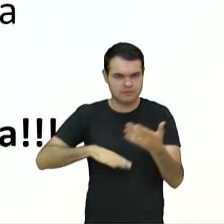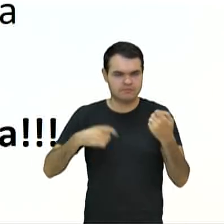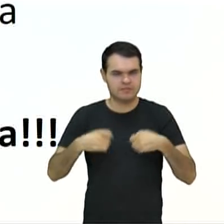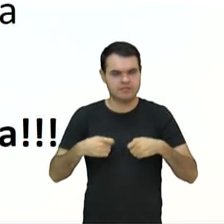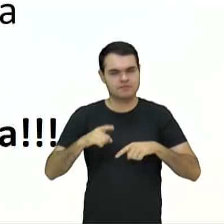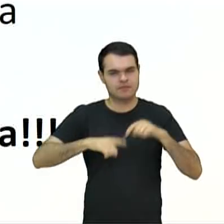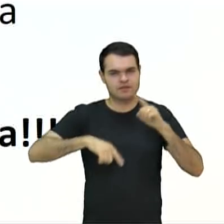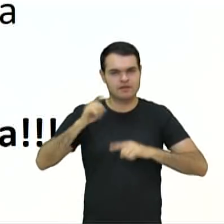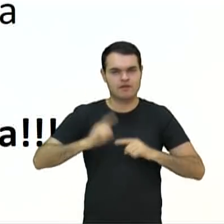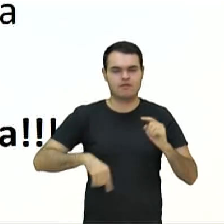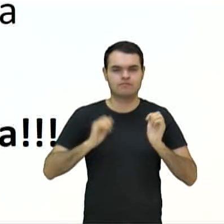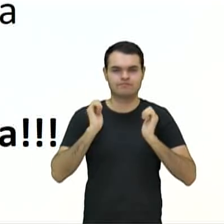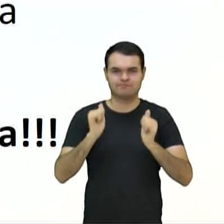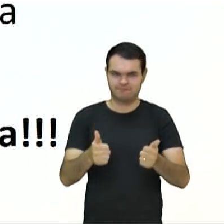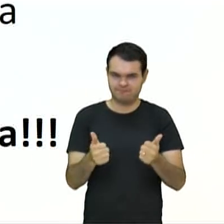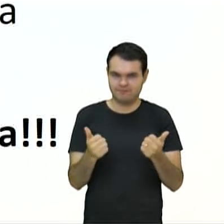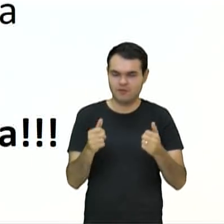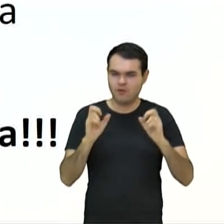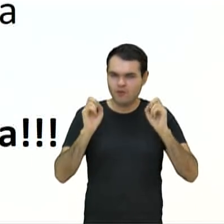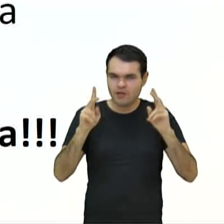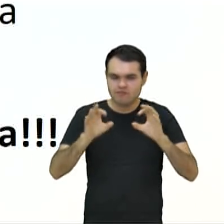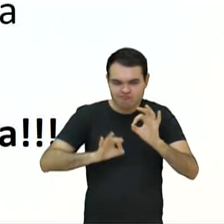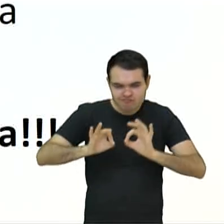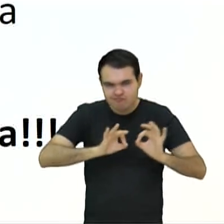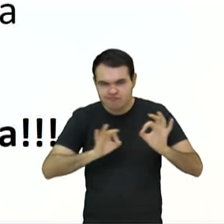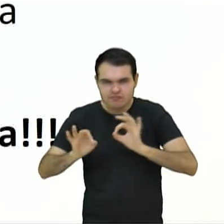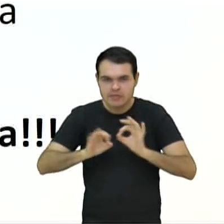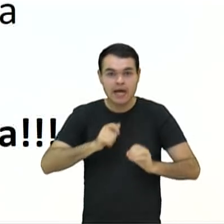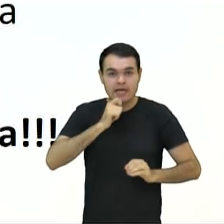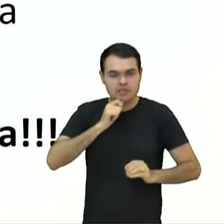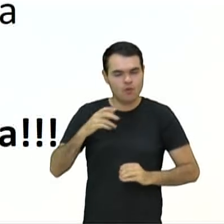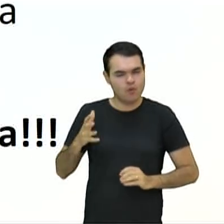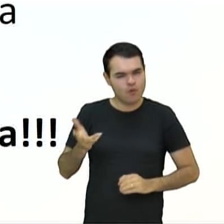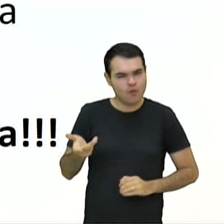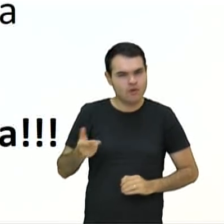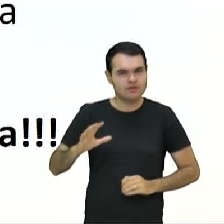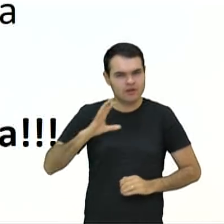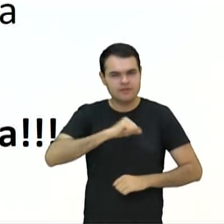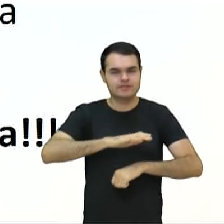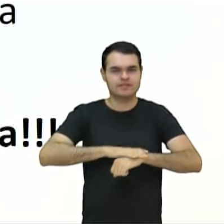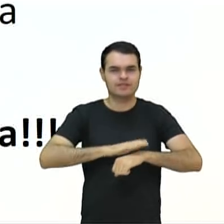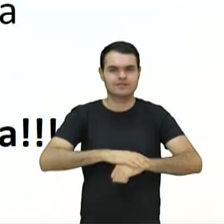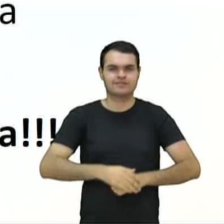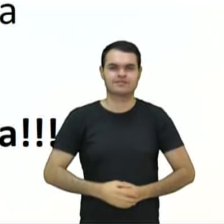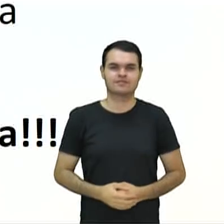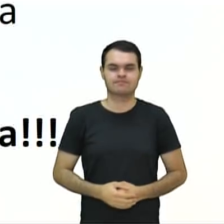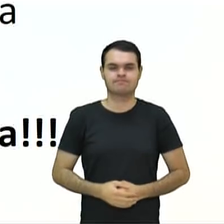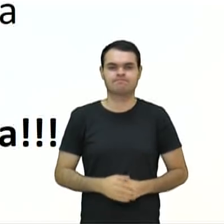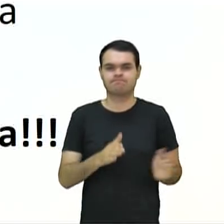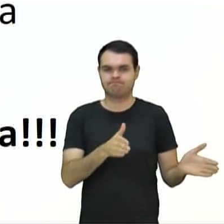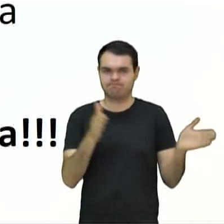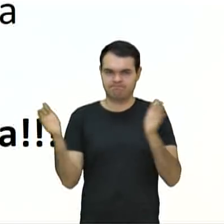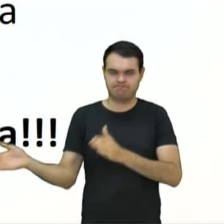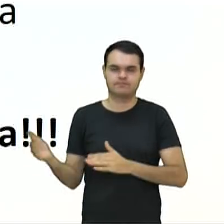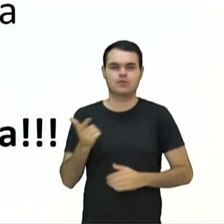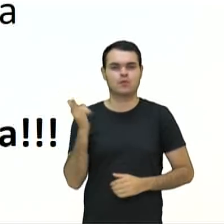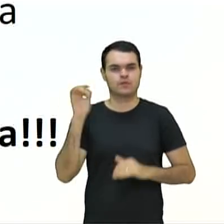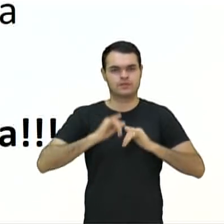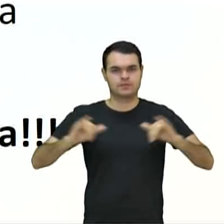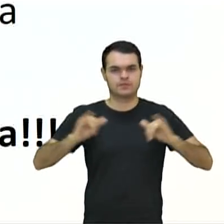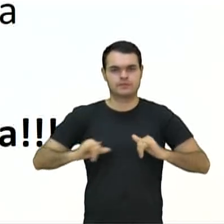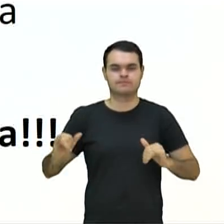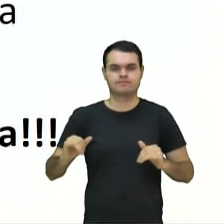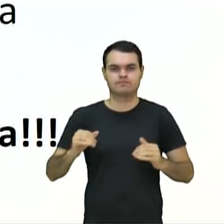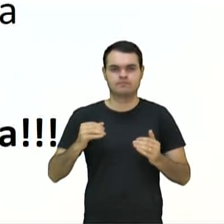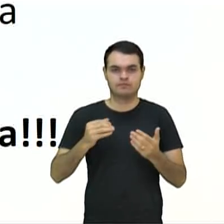material em mão, certo? Então tenham tudo aí bonitinho, quem ainda não pegou, corre lá que dá tempo. Outra coisa importante, registro da